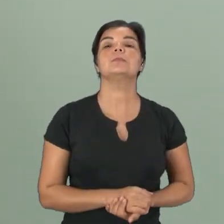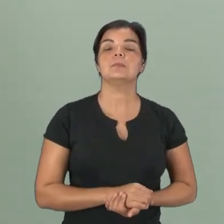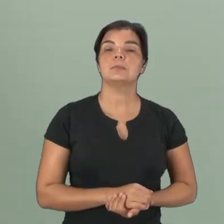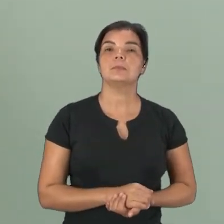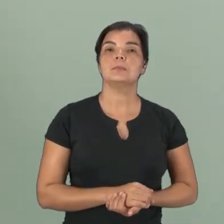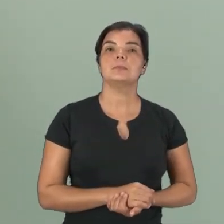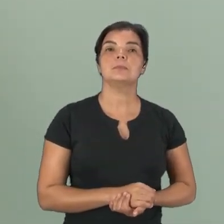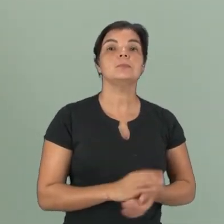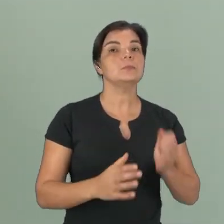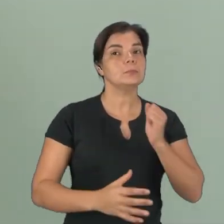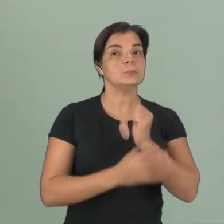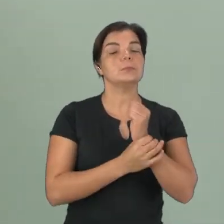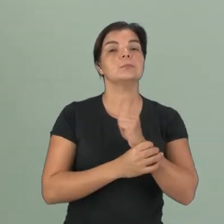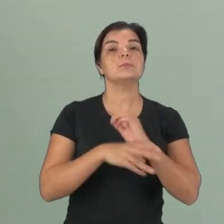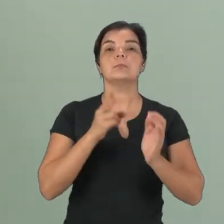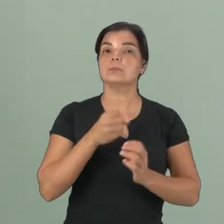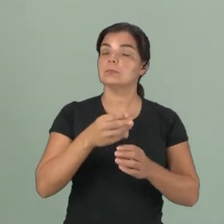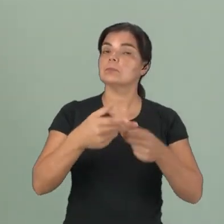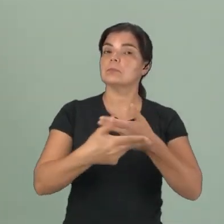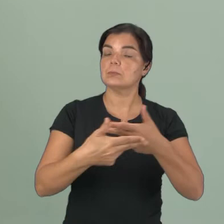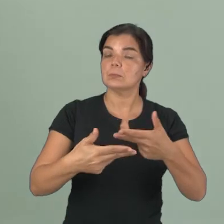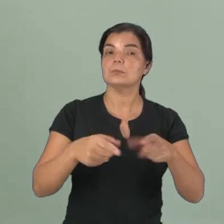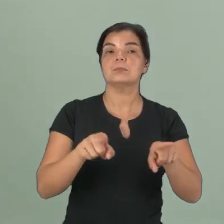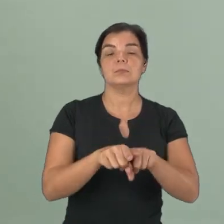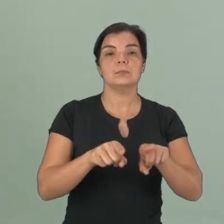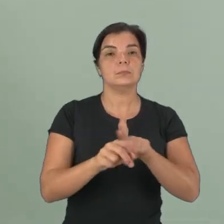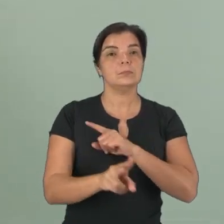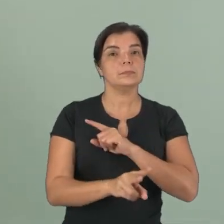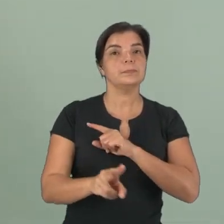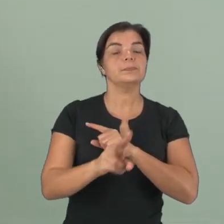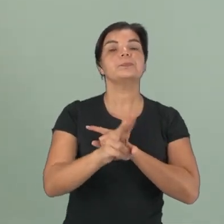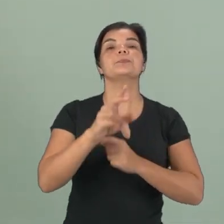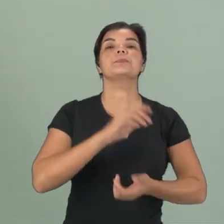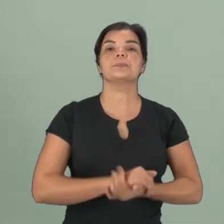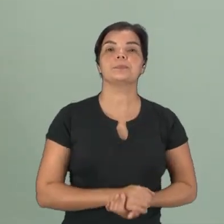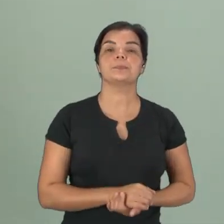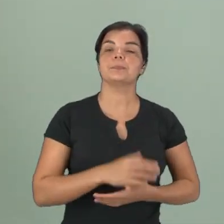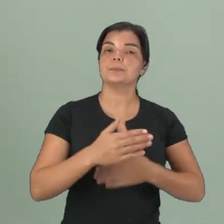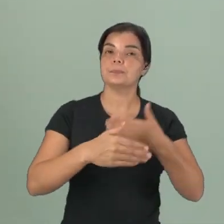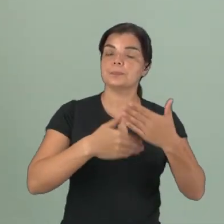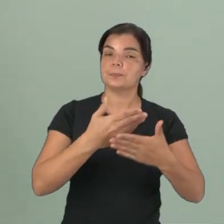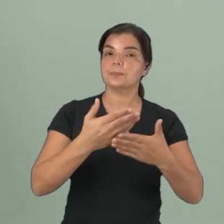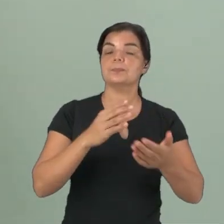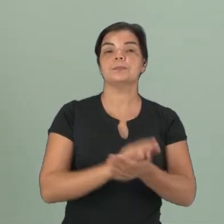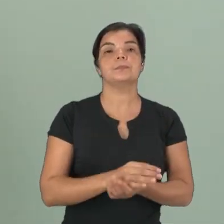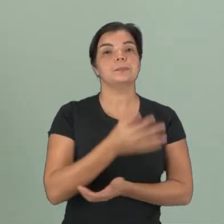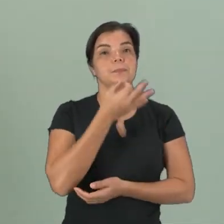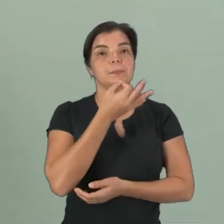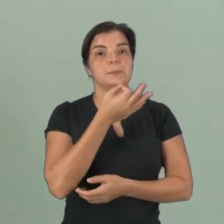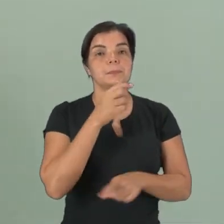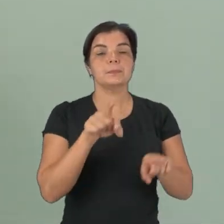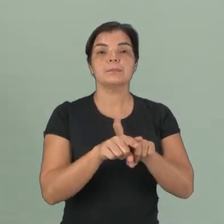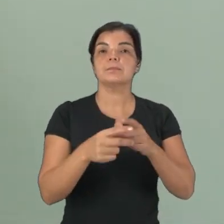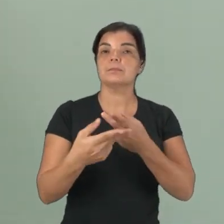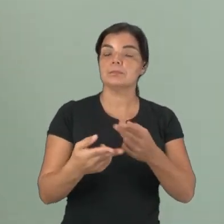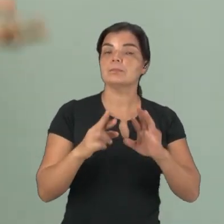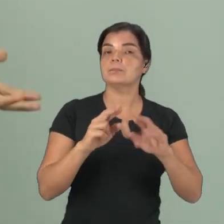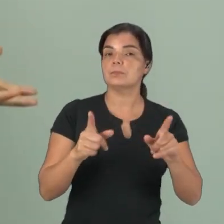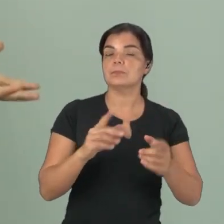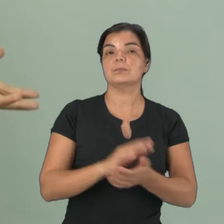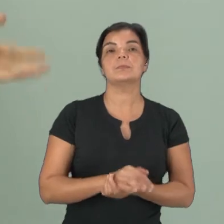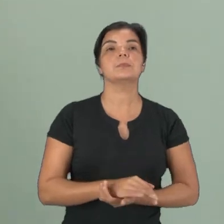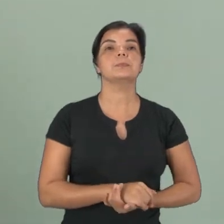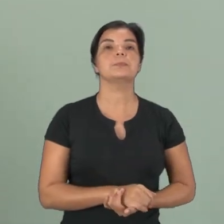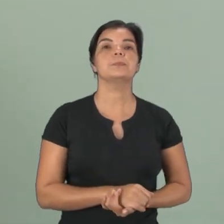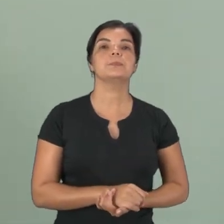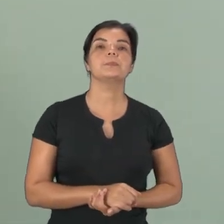equidade e essa garantia de mesmas condições e mesmo valor a partir desse mesmo ponto de vista de diferentes